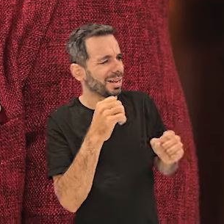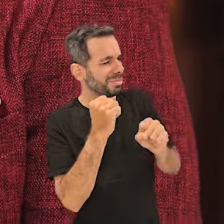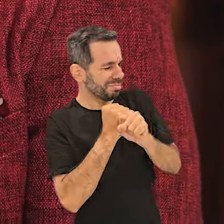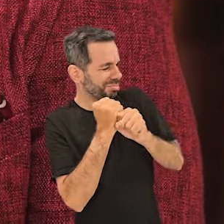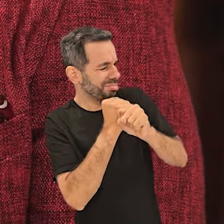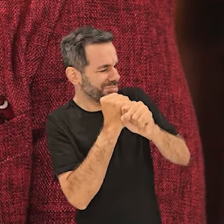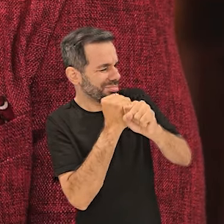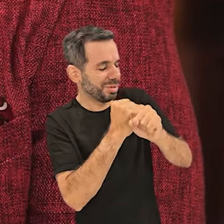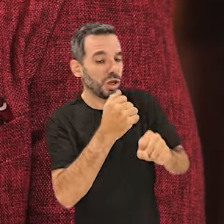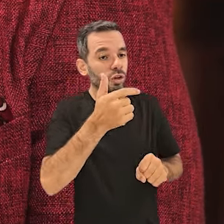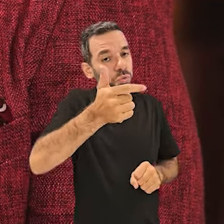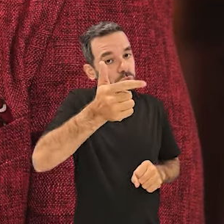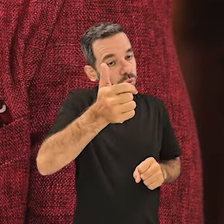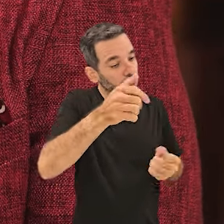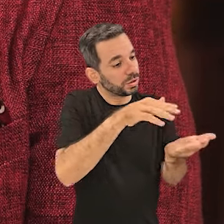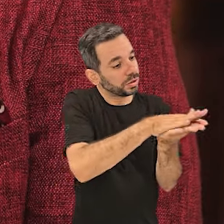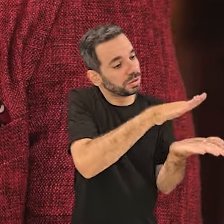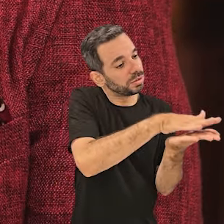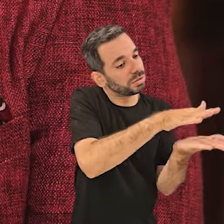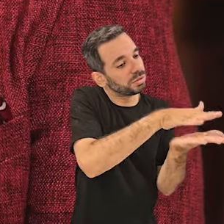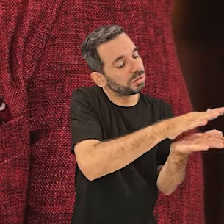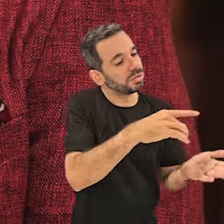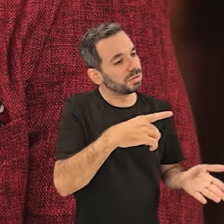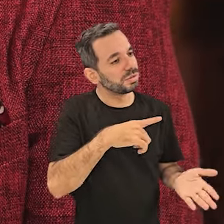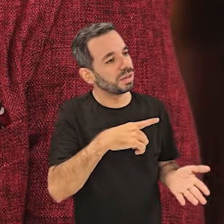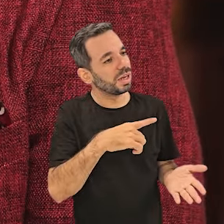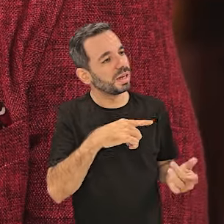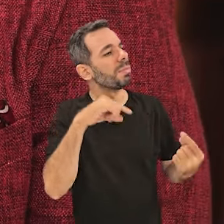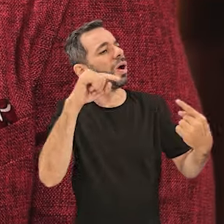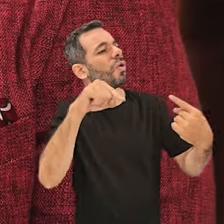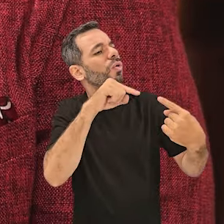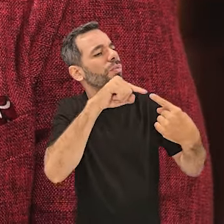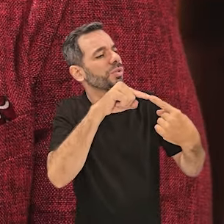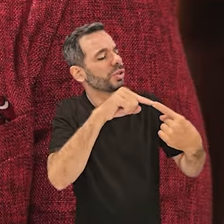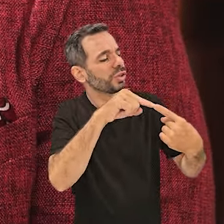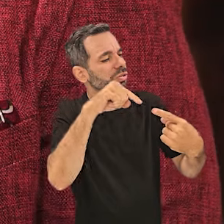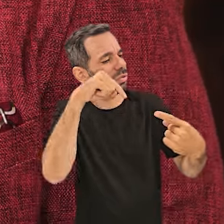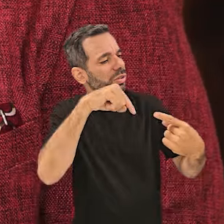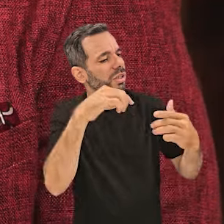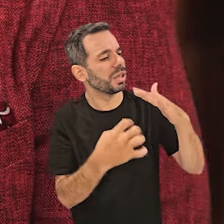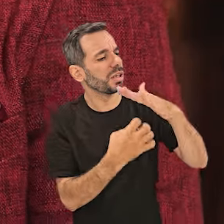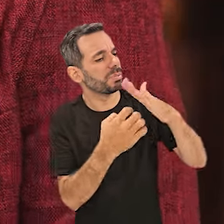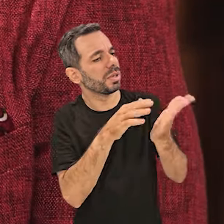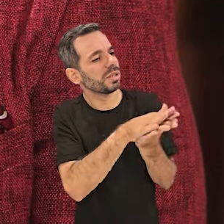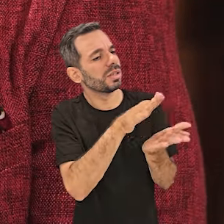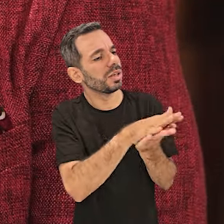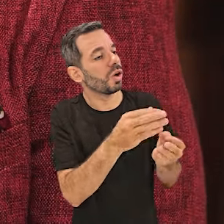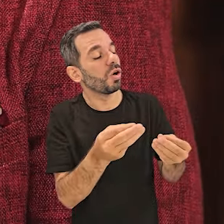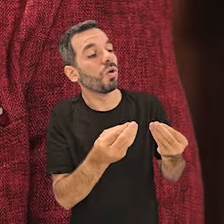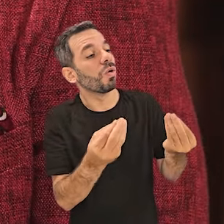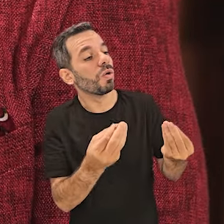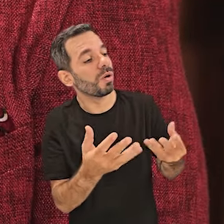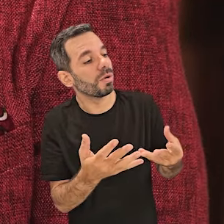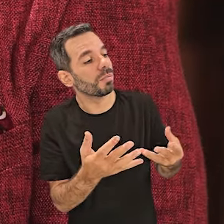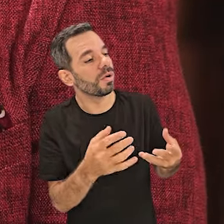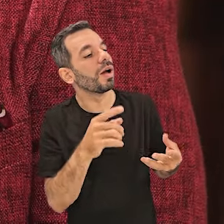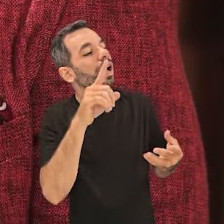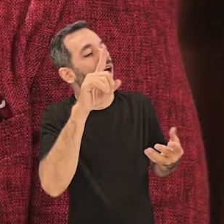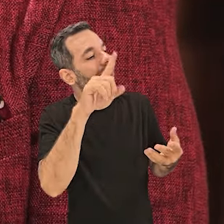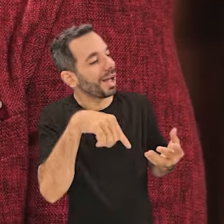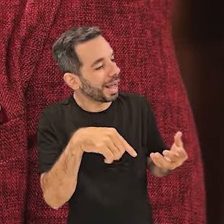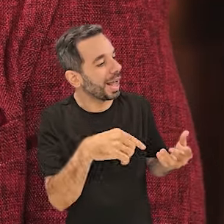Pátia, e o ideal da Humanos Editora, ela surgiu com esse ideal de propiciar para que o maior número de